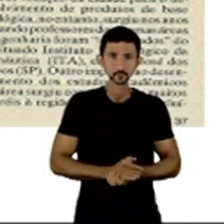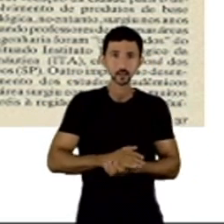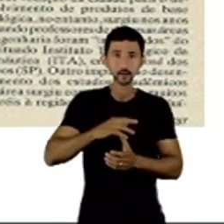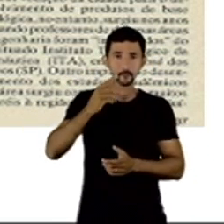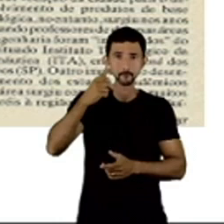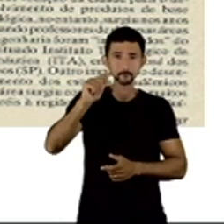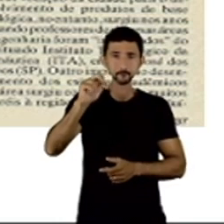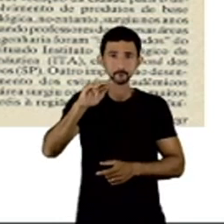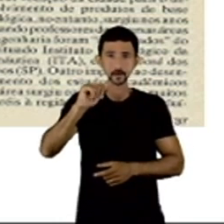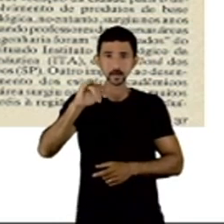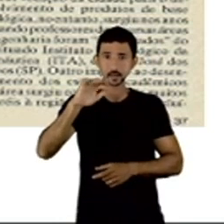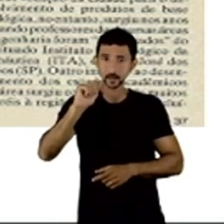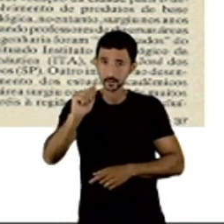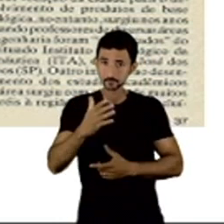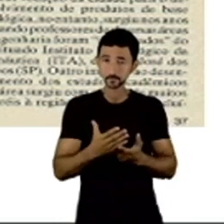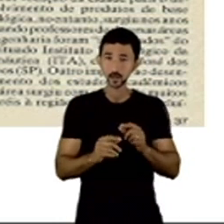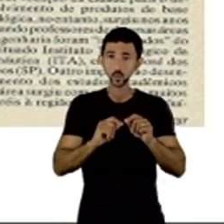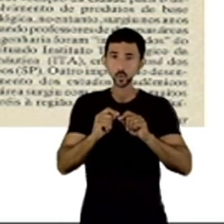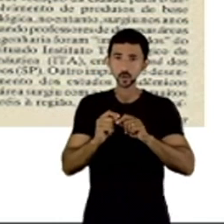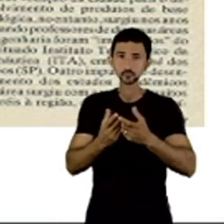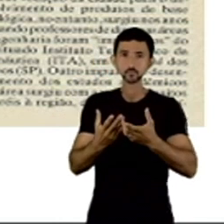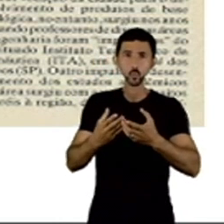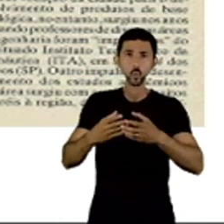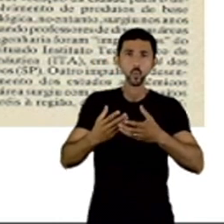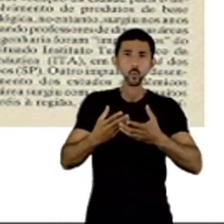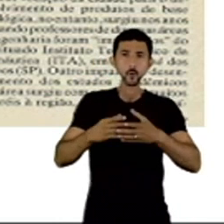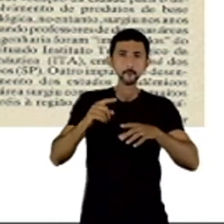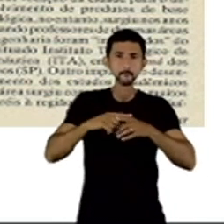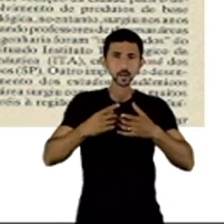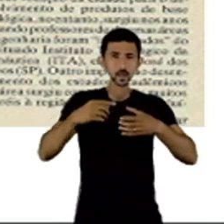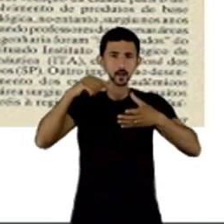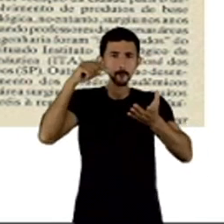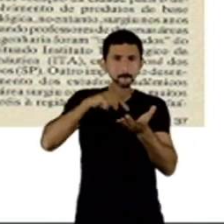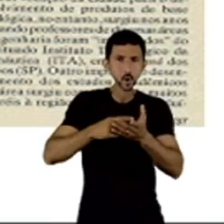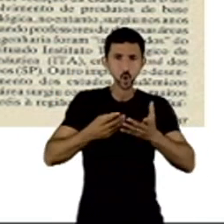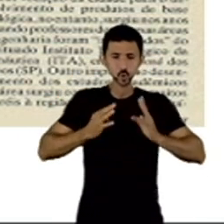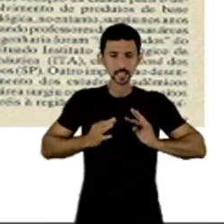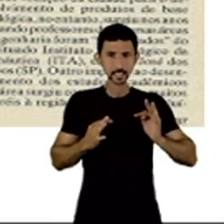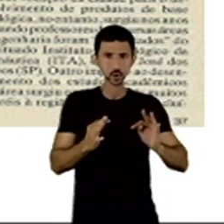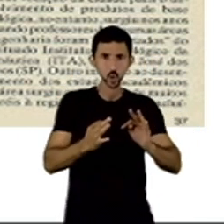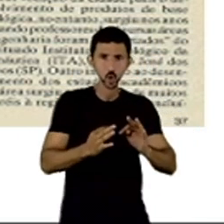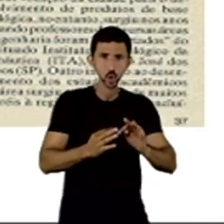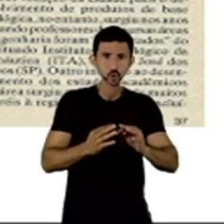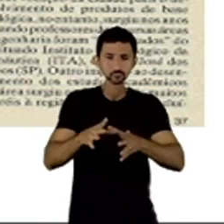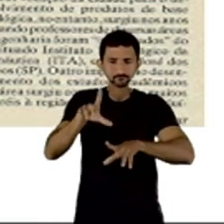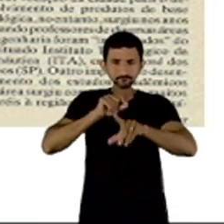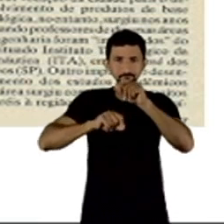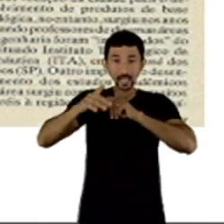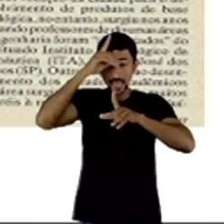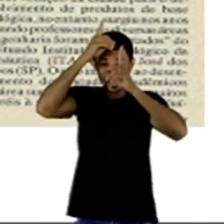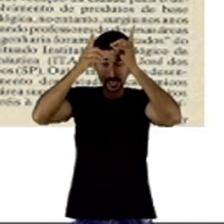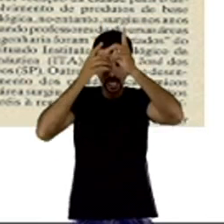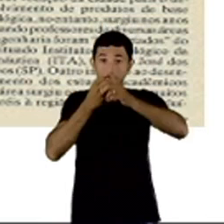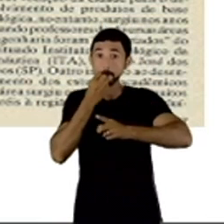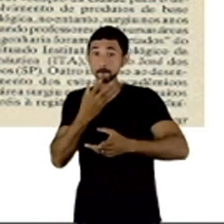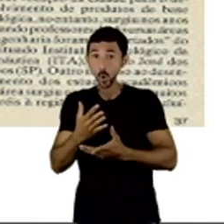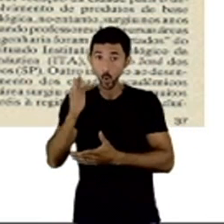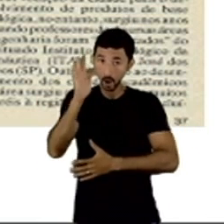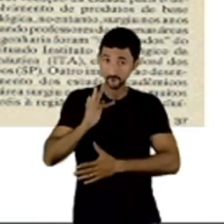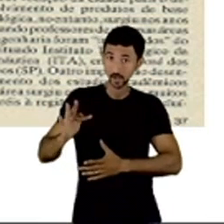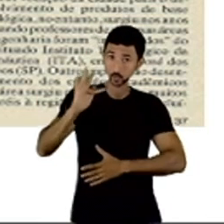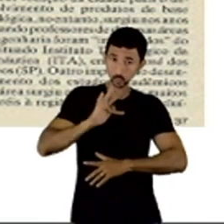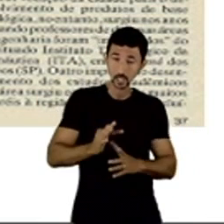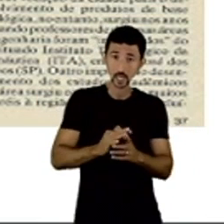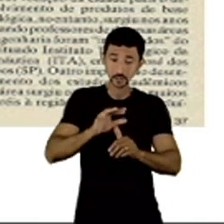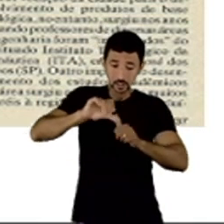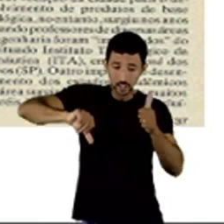o Polo Tecnológico de Campina Grande tira as boas ideias das prateleiras universitárias e